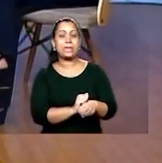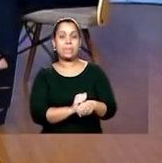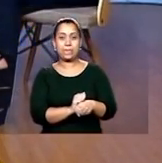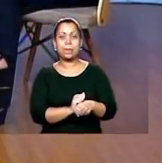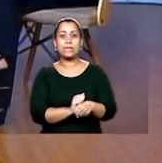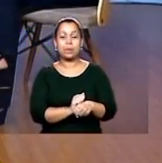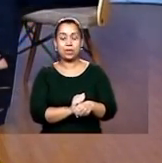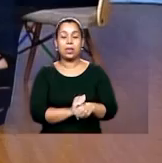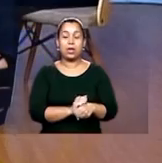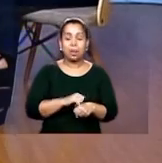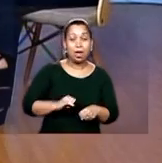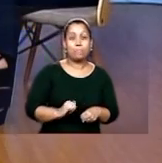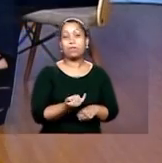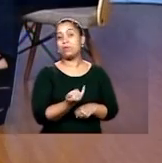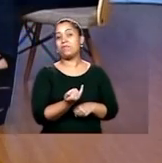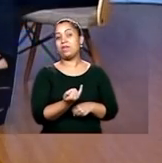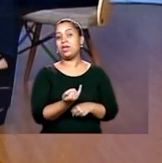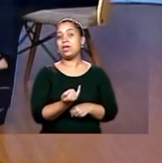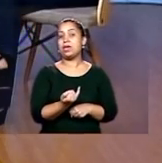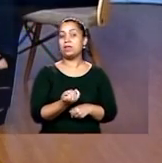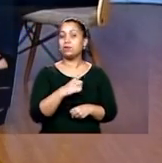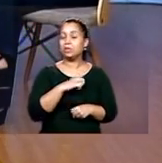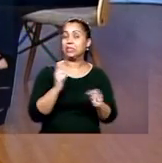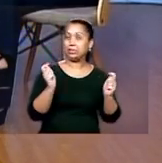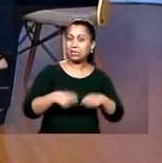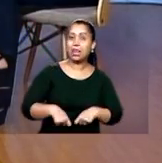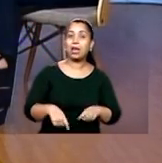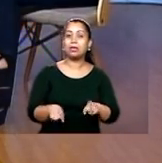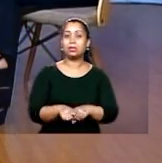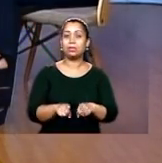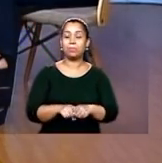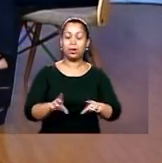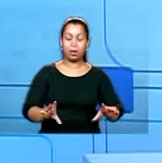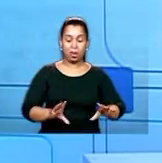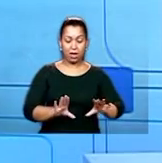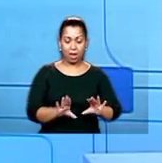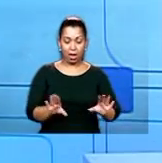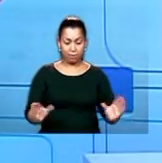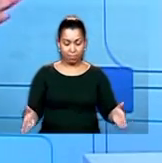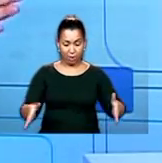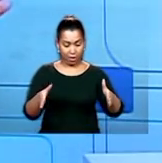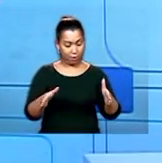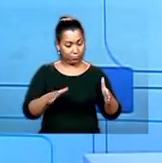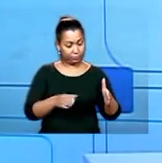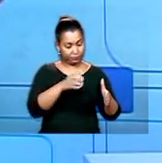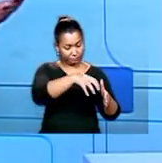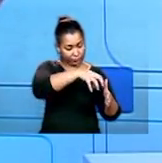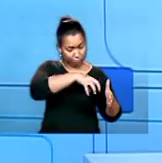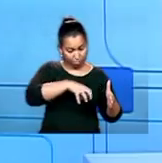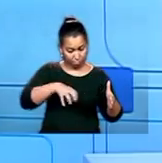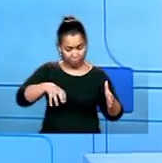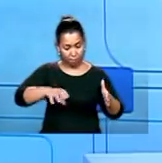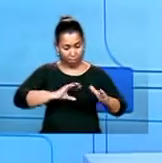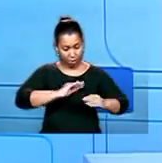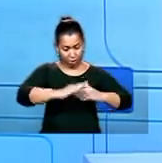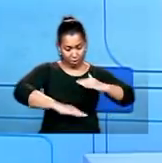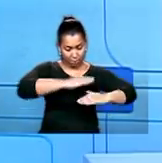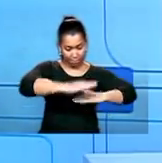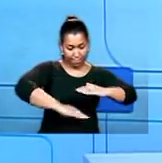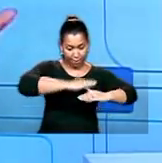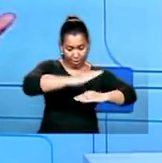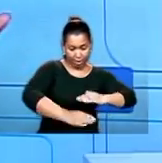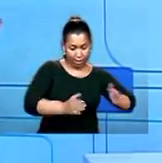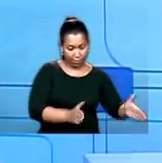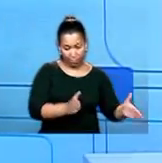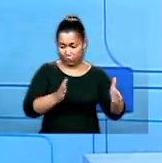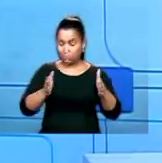corta, aproveita as melhores partes e embala em sacos de 1 quilo ou 2 quilos e